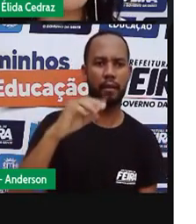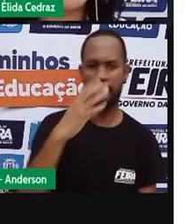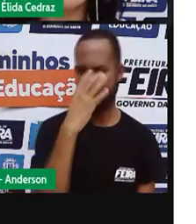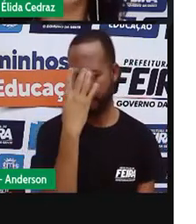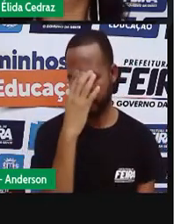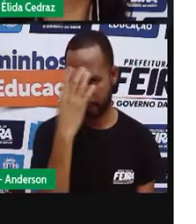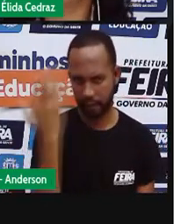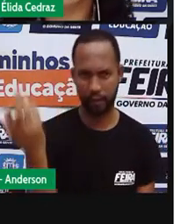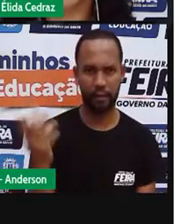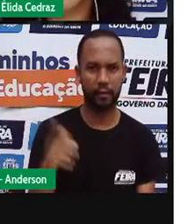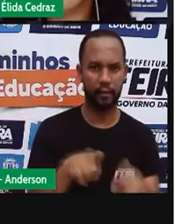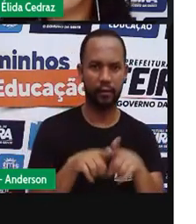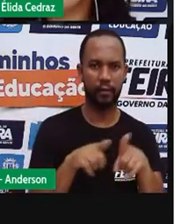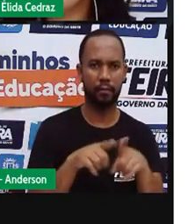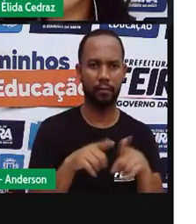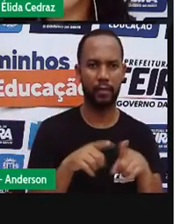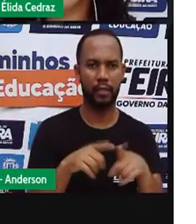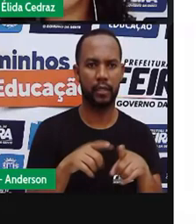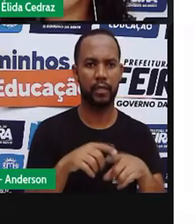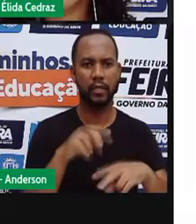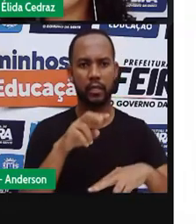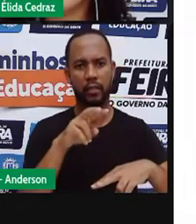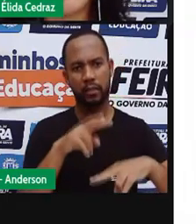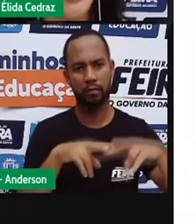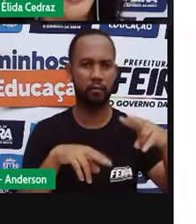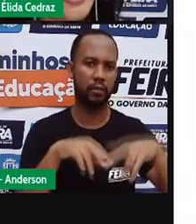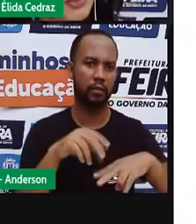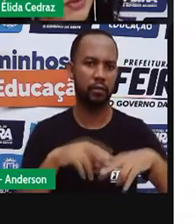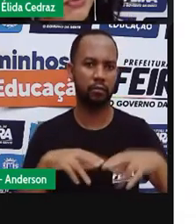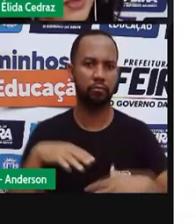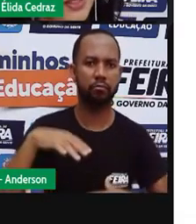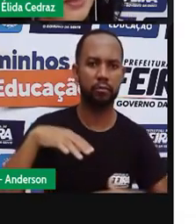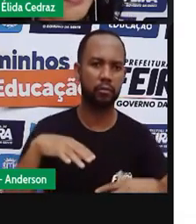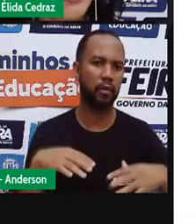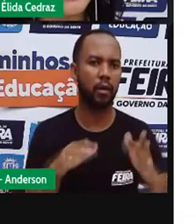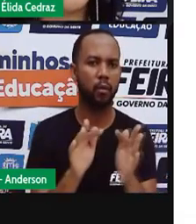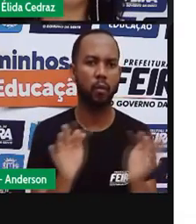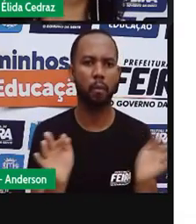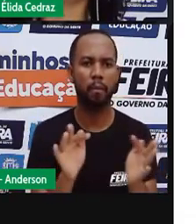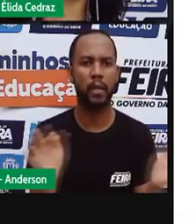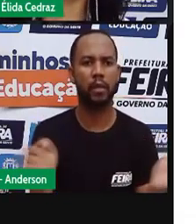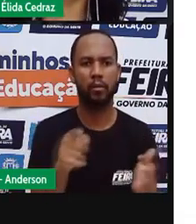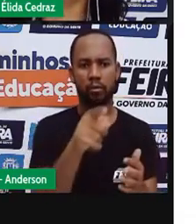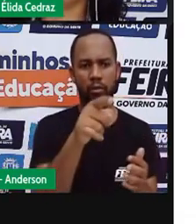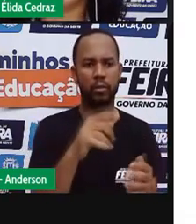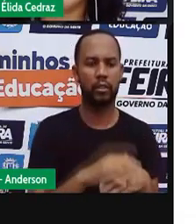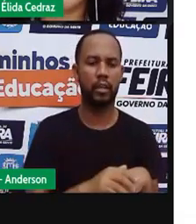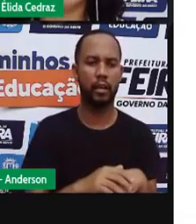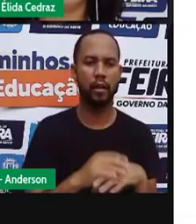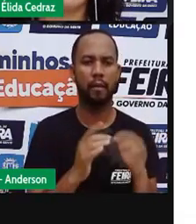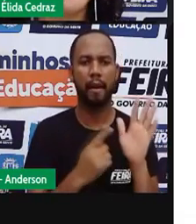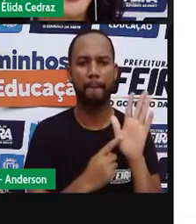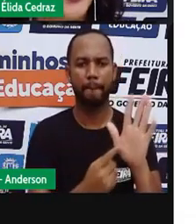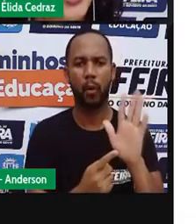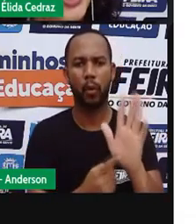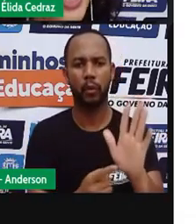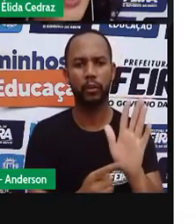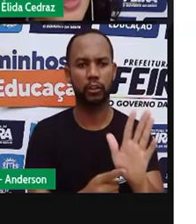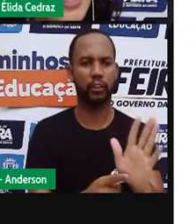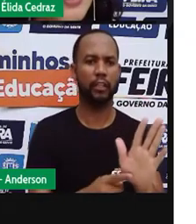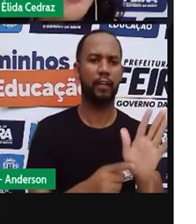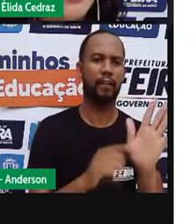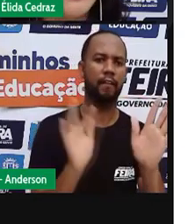José, São Pedro no distrito de Humildes, a Expofeira, a Festa do Vaqueiro no distrito